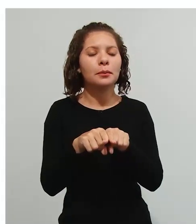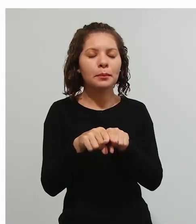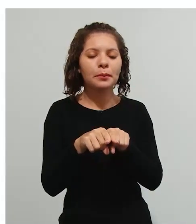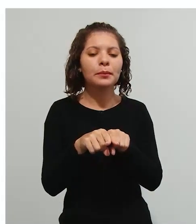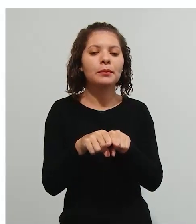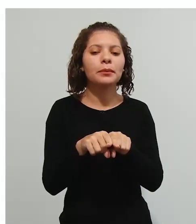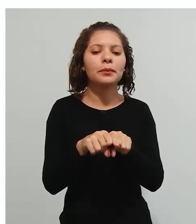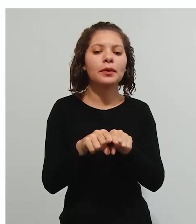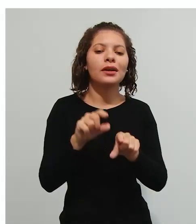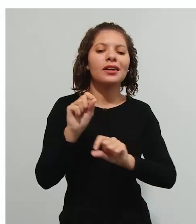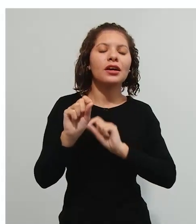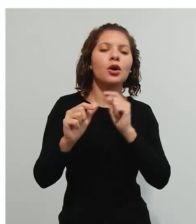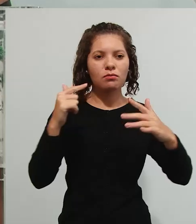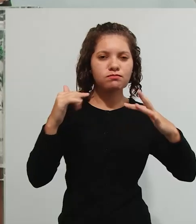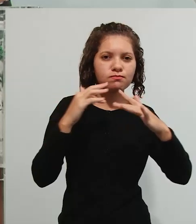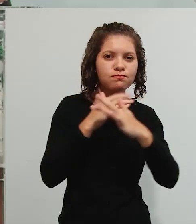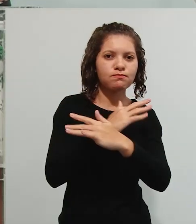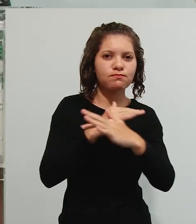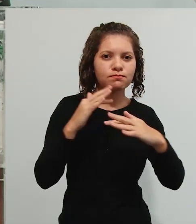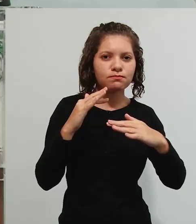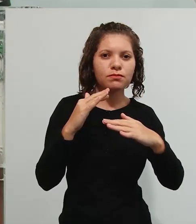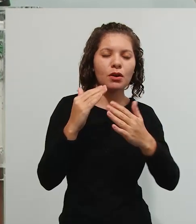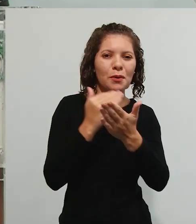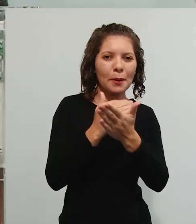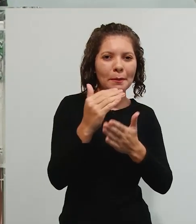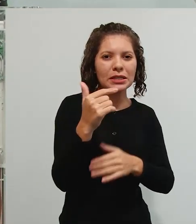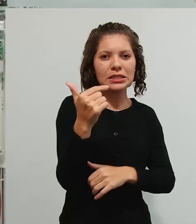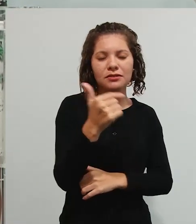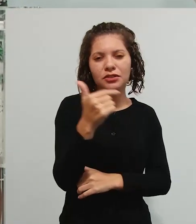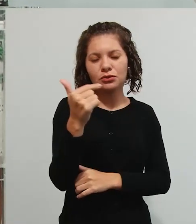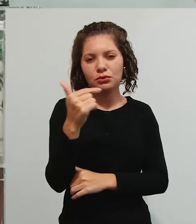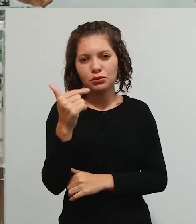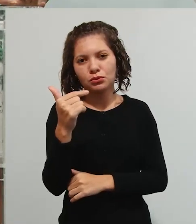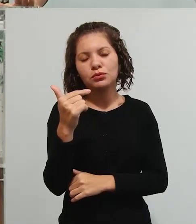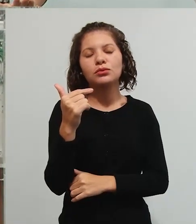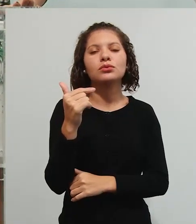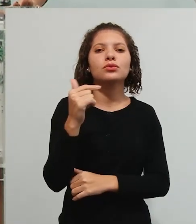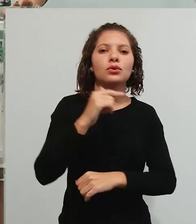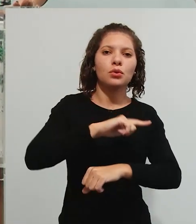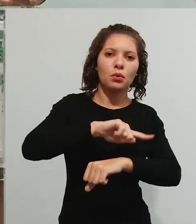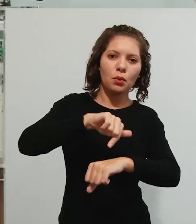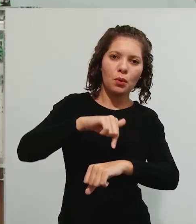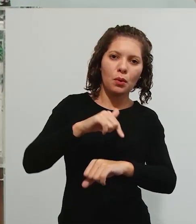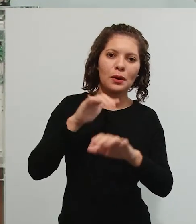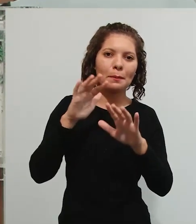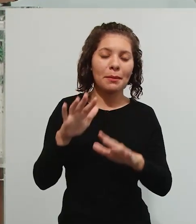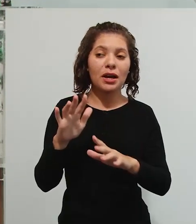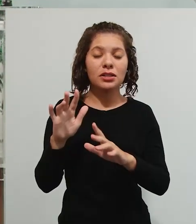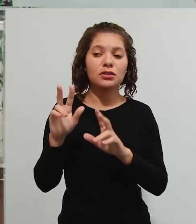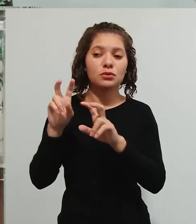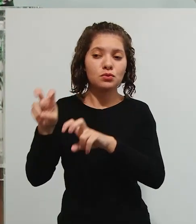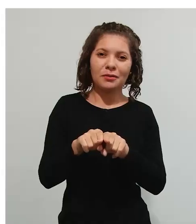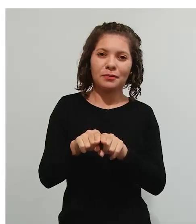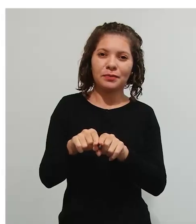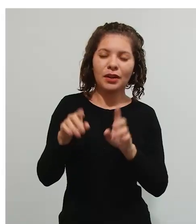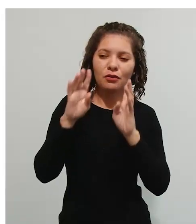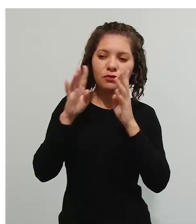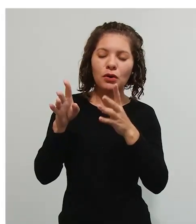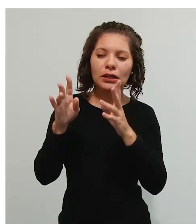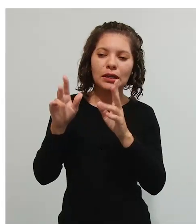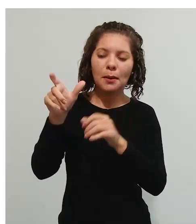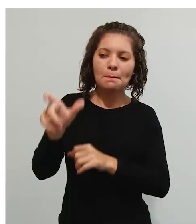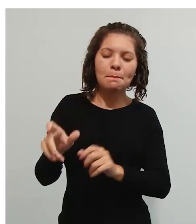está na CF. Assim como o piso salarial, que é proporcional à extensão à